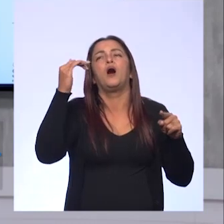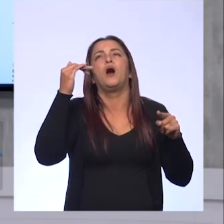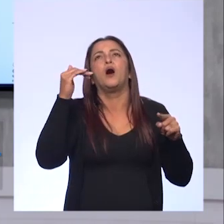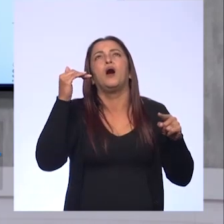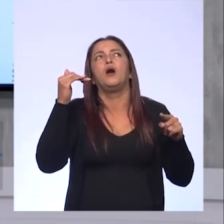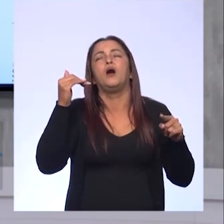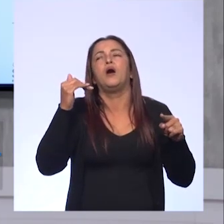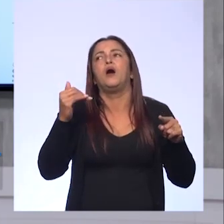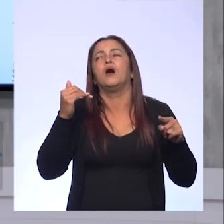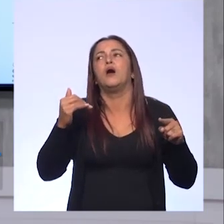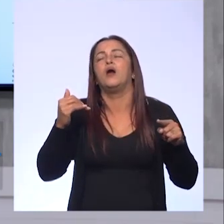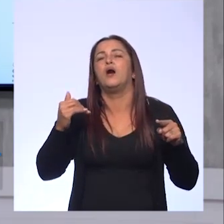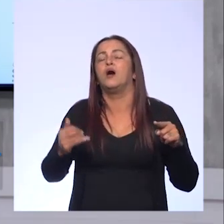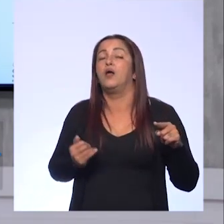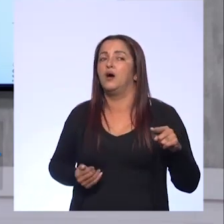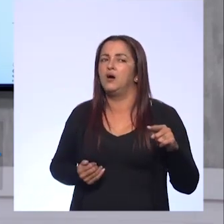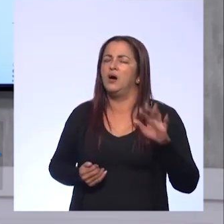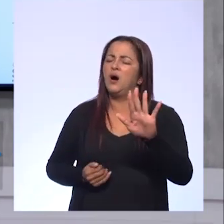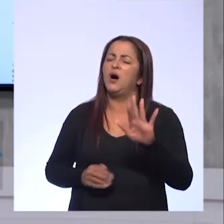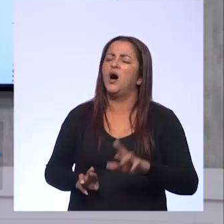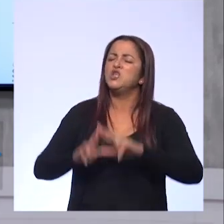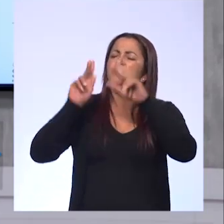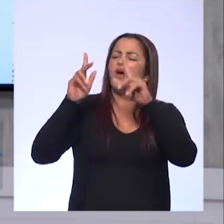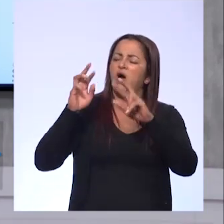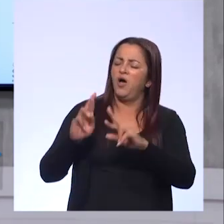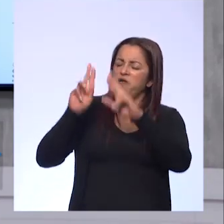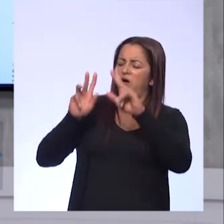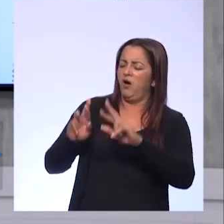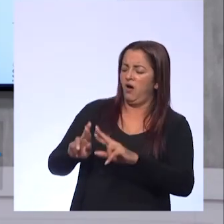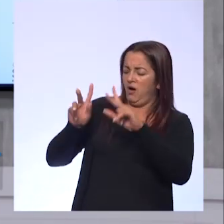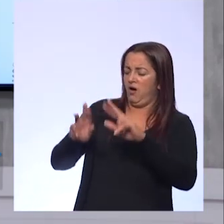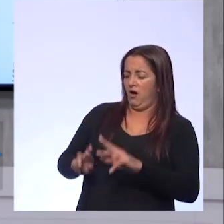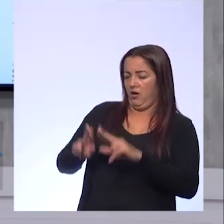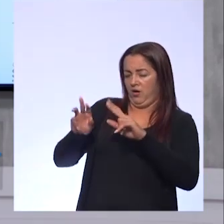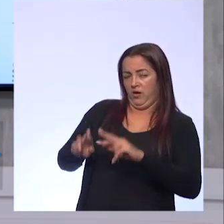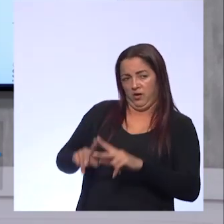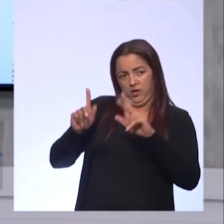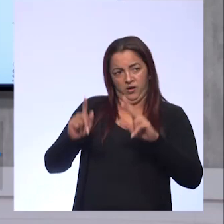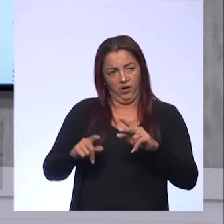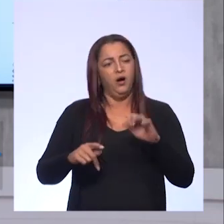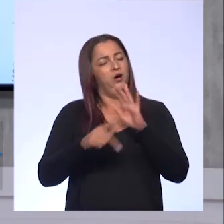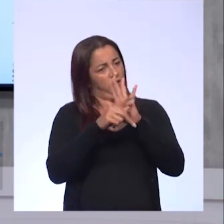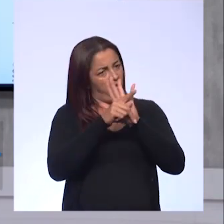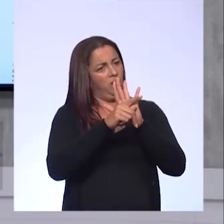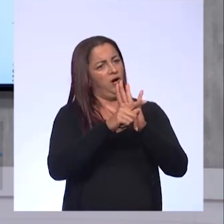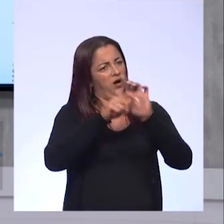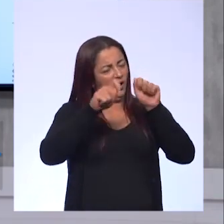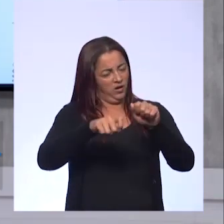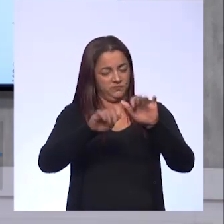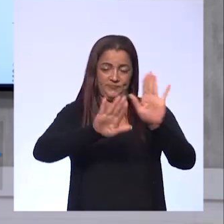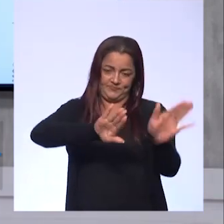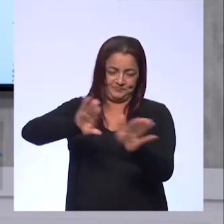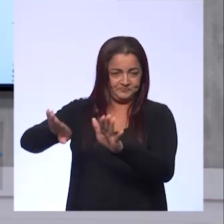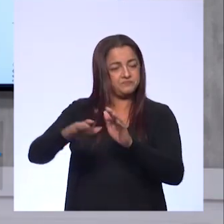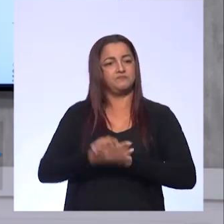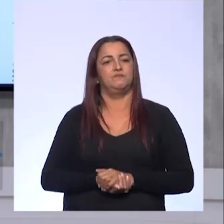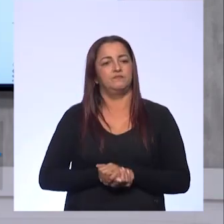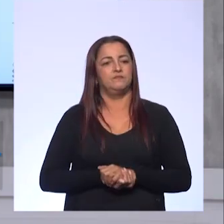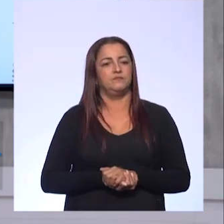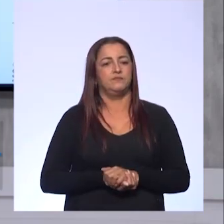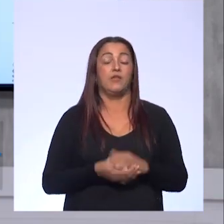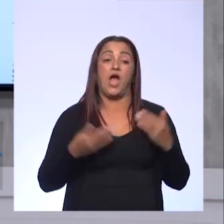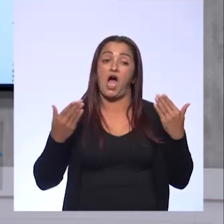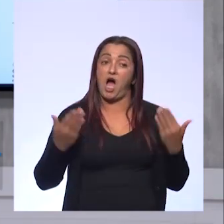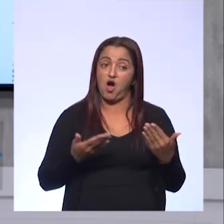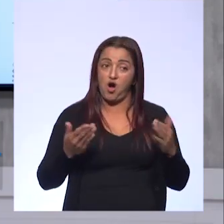o que que uma nota tem de diferente da outra frequência fundamentalmente falando frequência agora é o seguinte